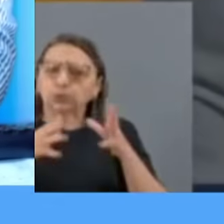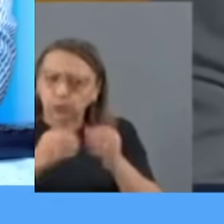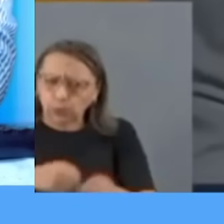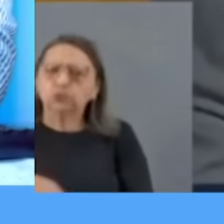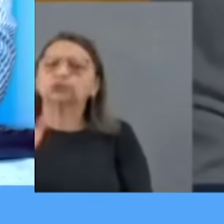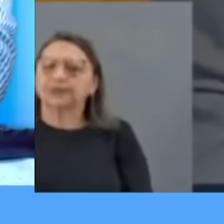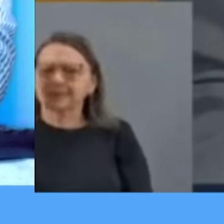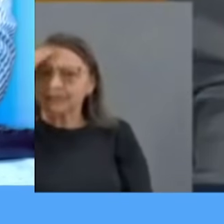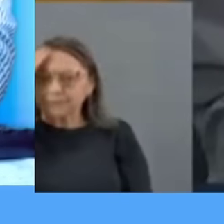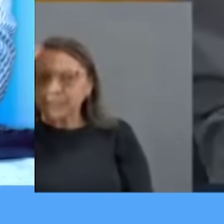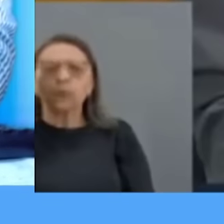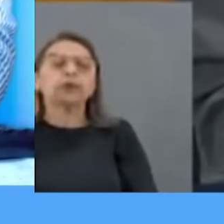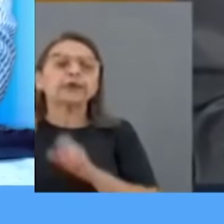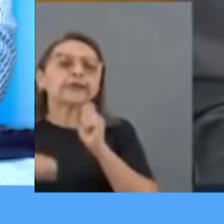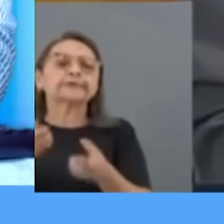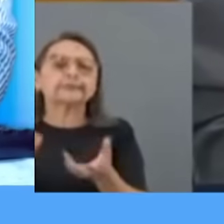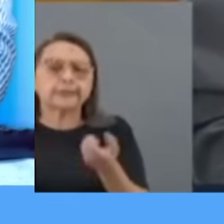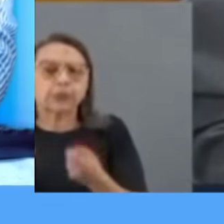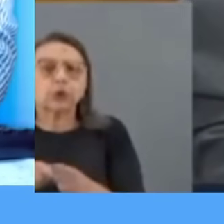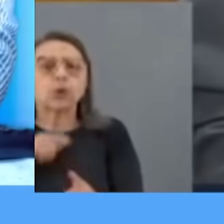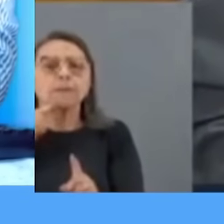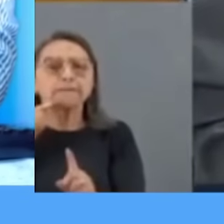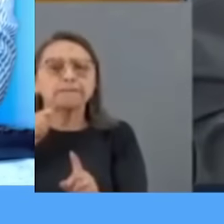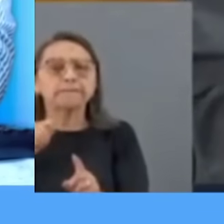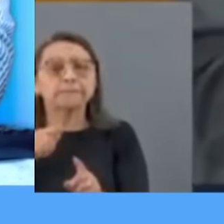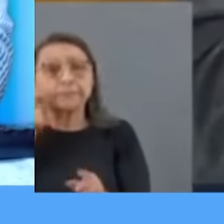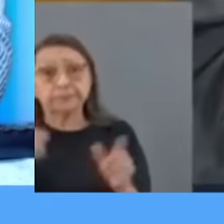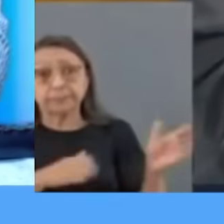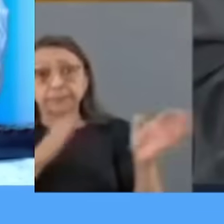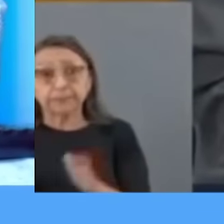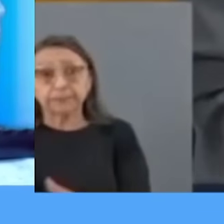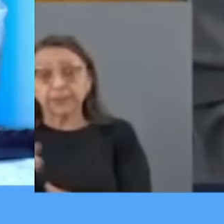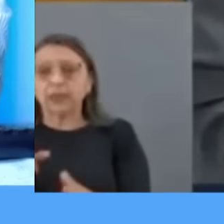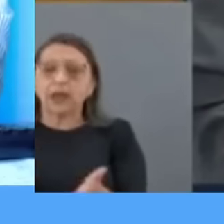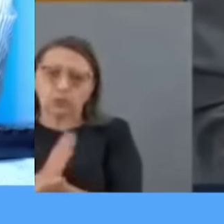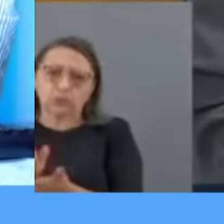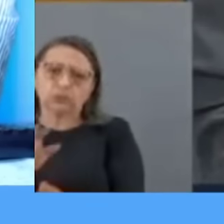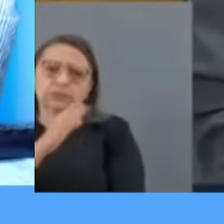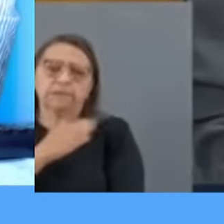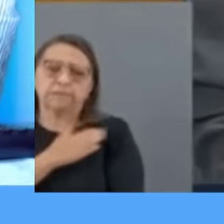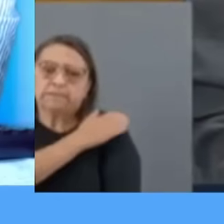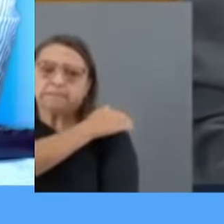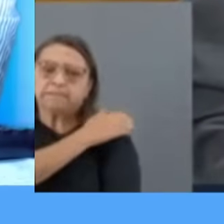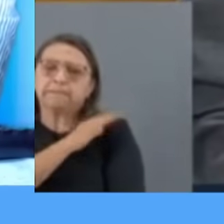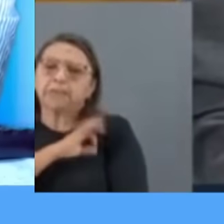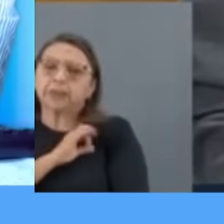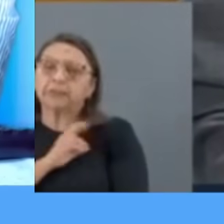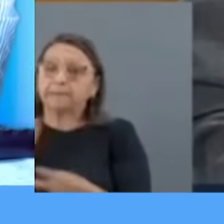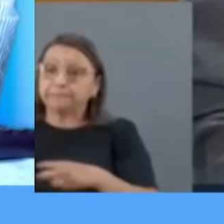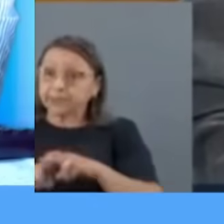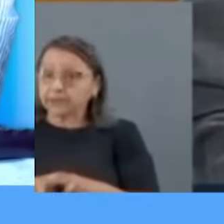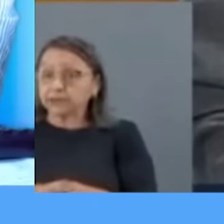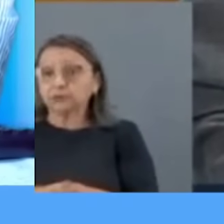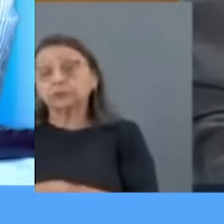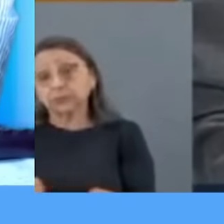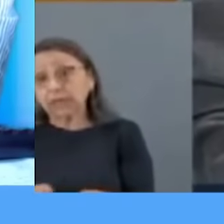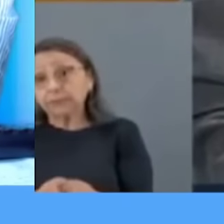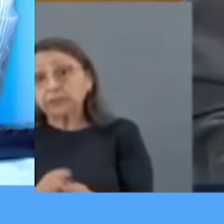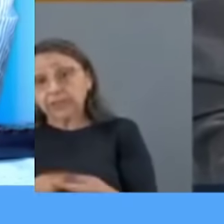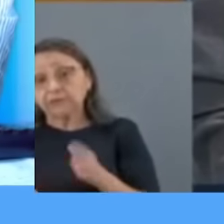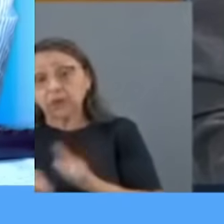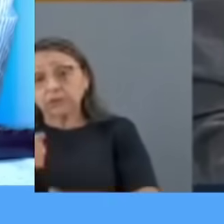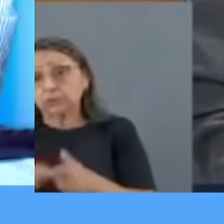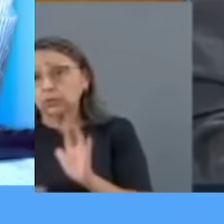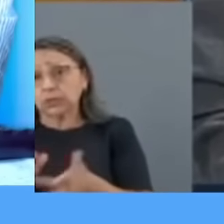era, o que queriam, e os próprios comandantes da PM, que hoje estão presos, e é óbvio que tem que estar preso, atuaram também no sentido golpista. Então